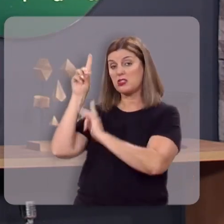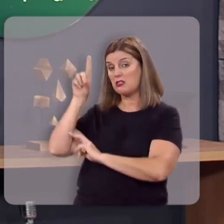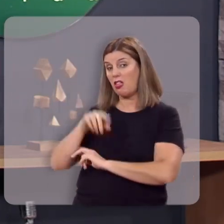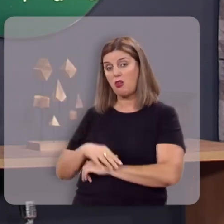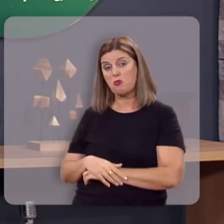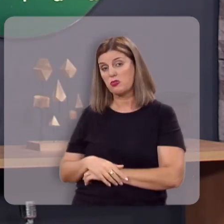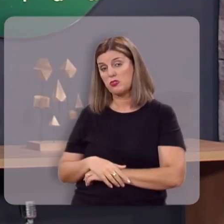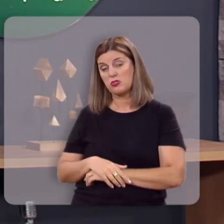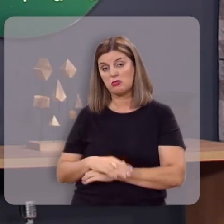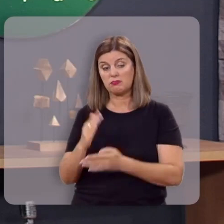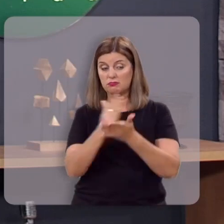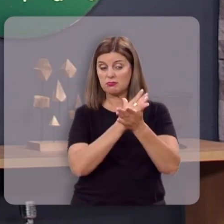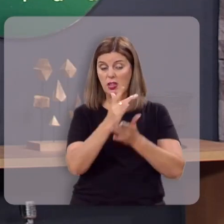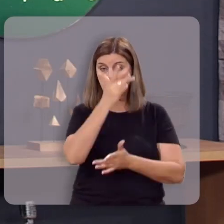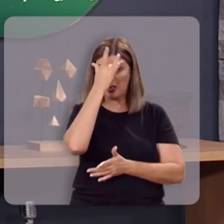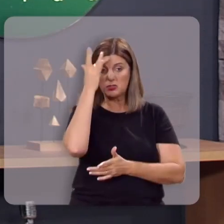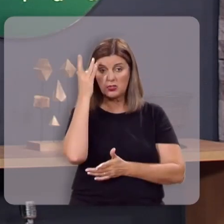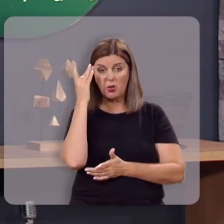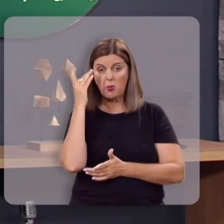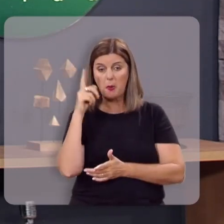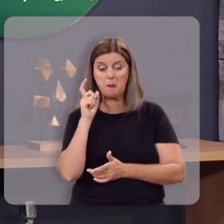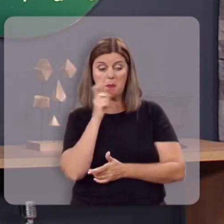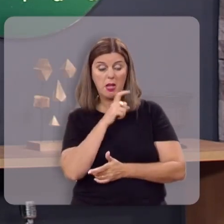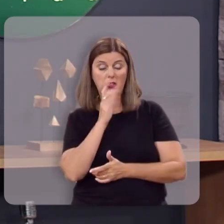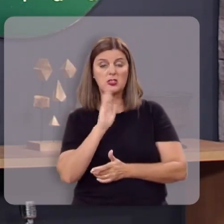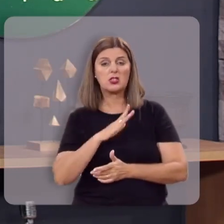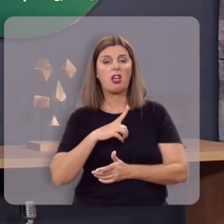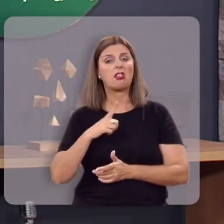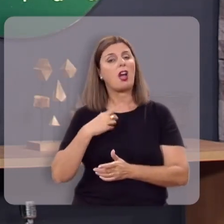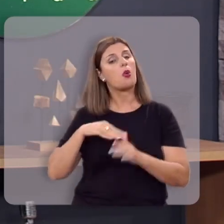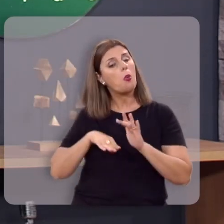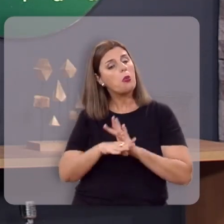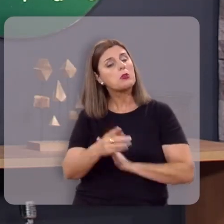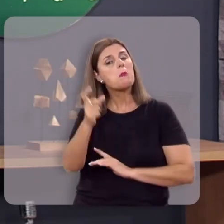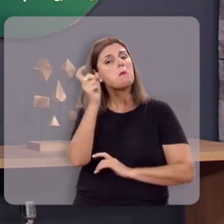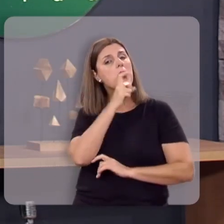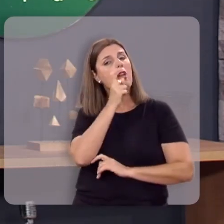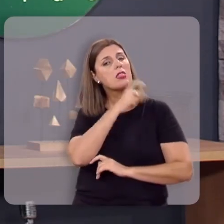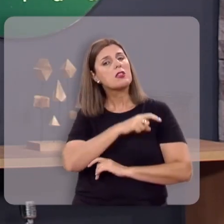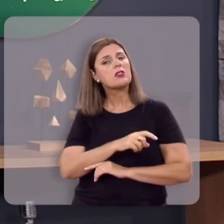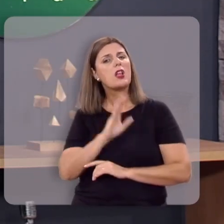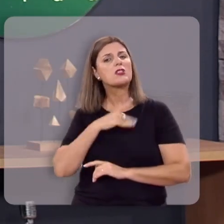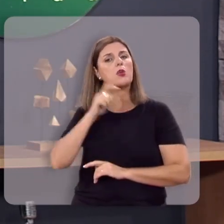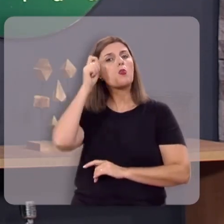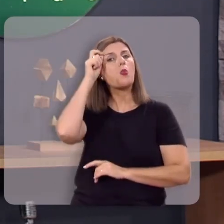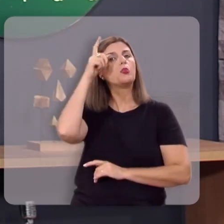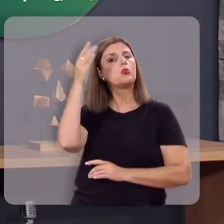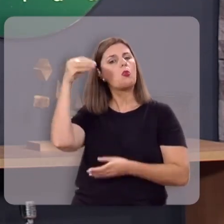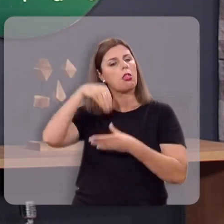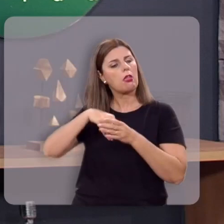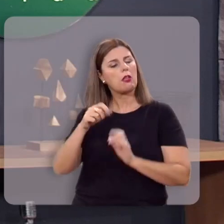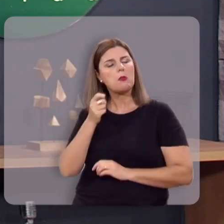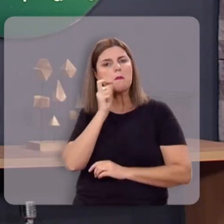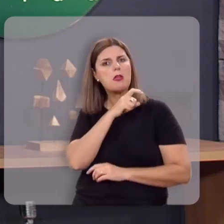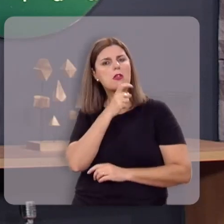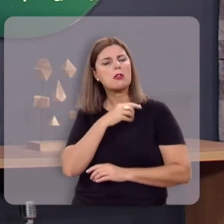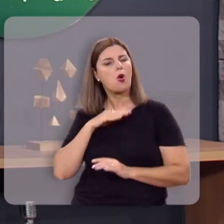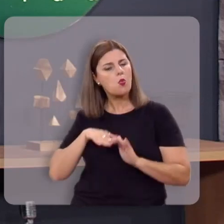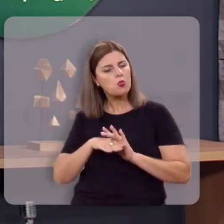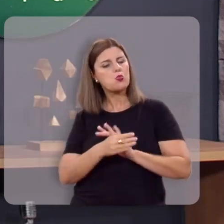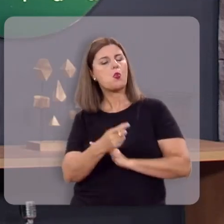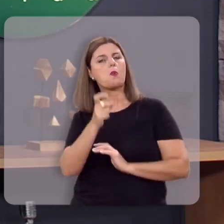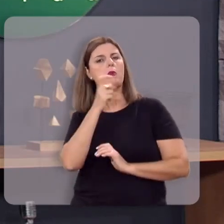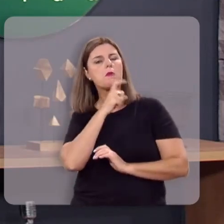Deus. Tem gente que mente porque já está programado para mentir. Já é cultura mentir, já é